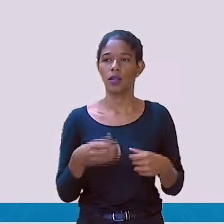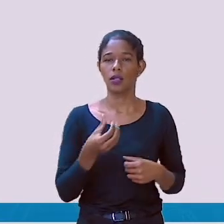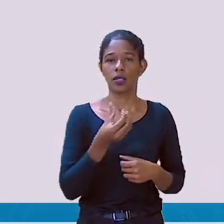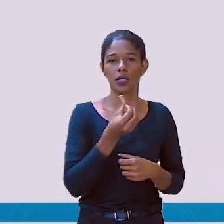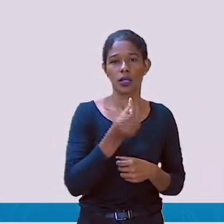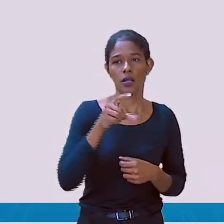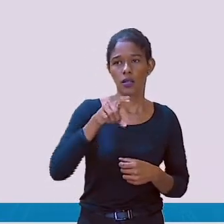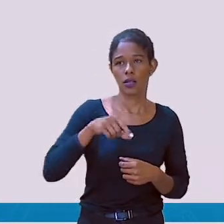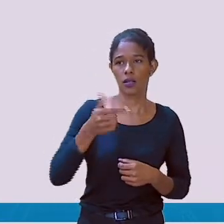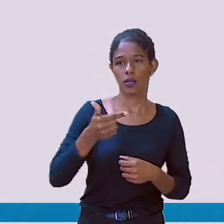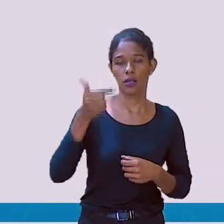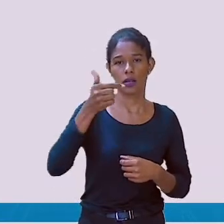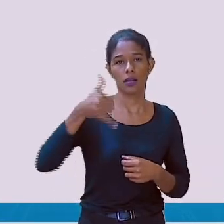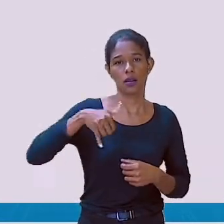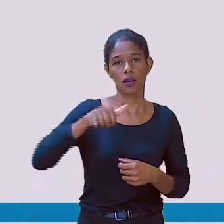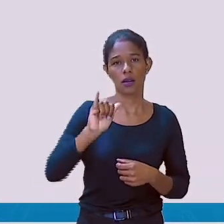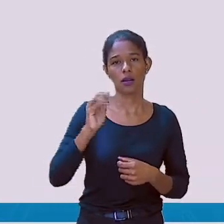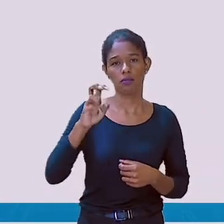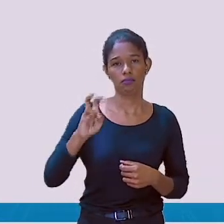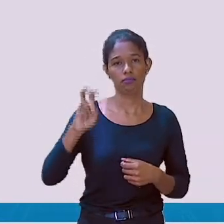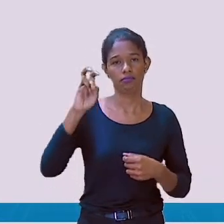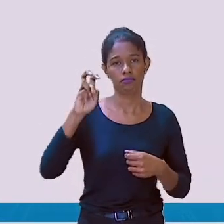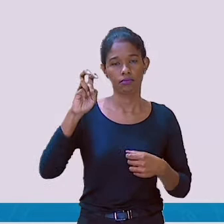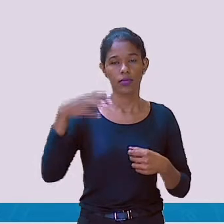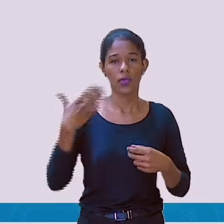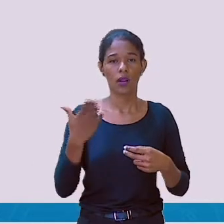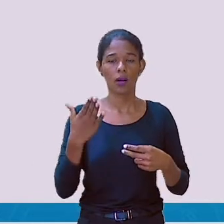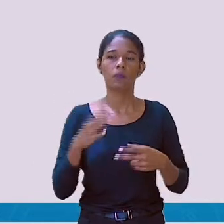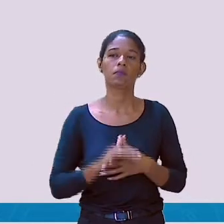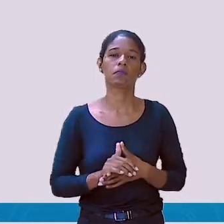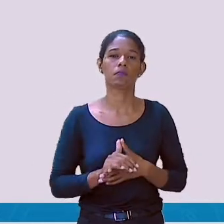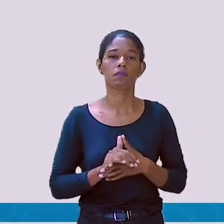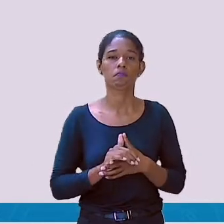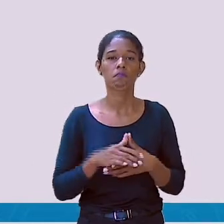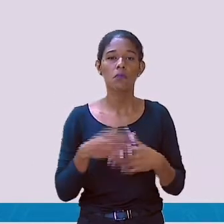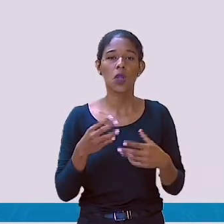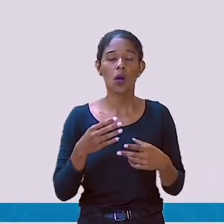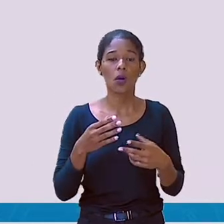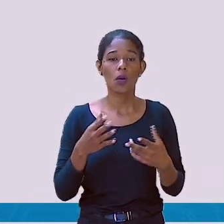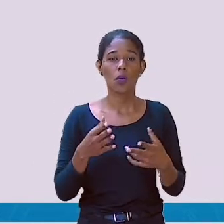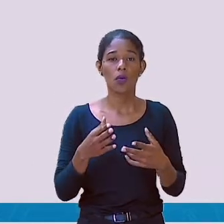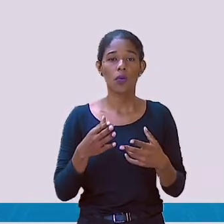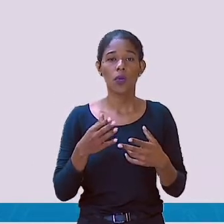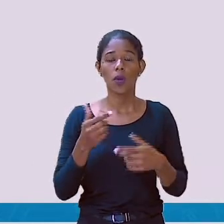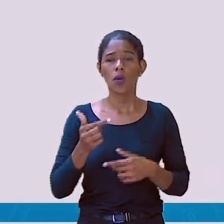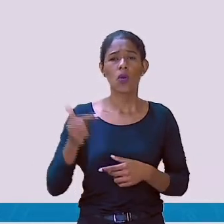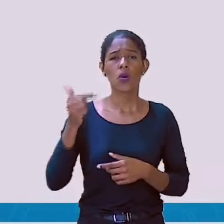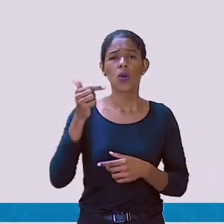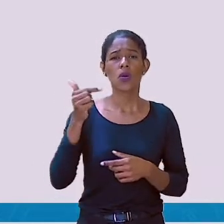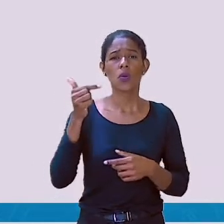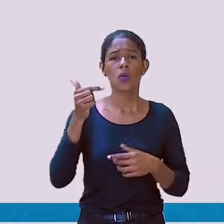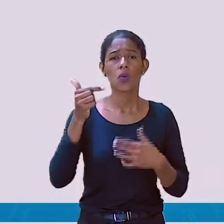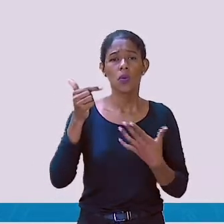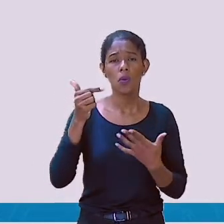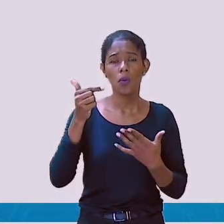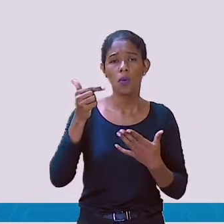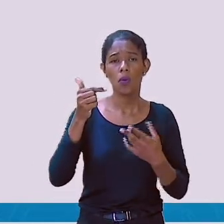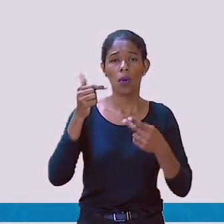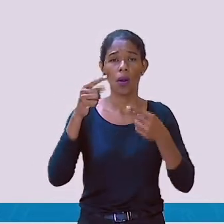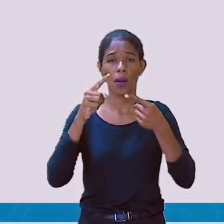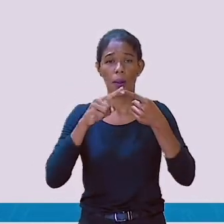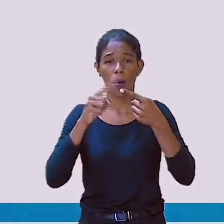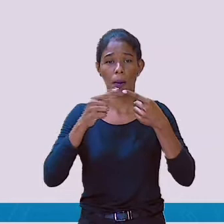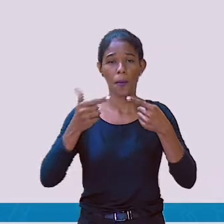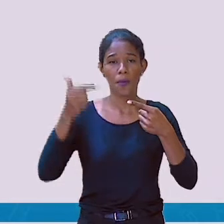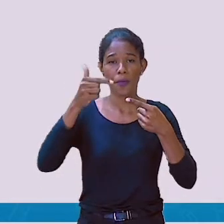quinta potência. Quem são os expoentes? 2 e 5. Então, como que eu vou determinar o grau